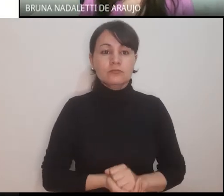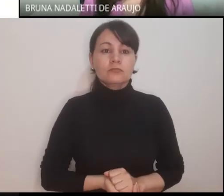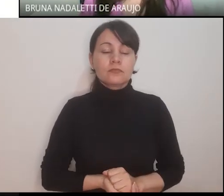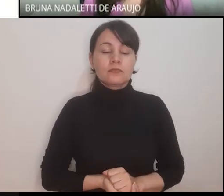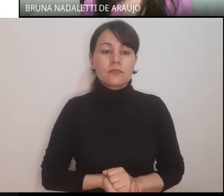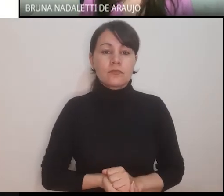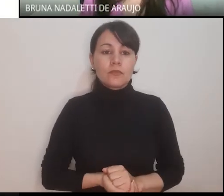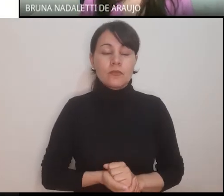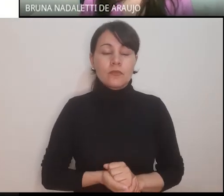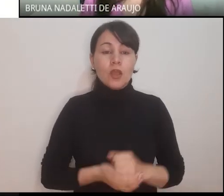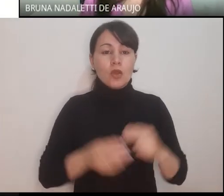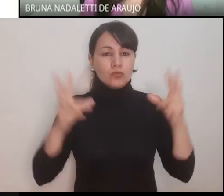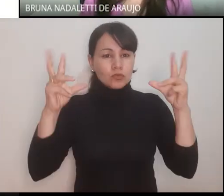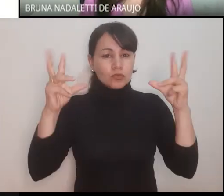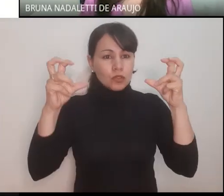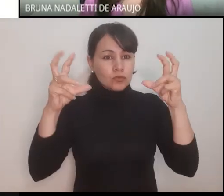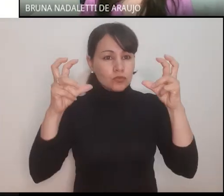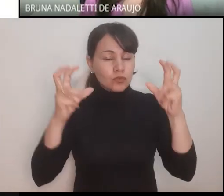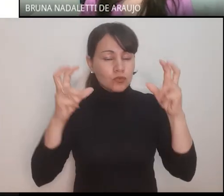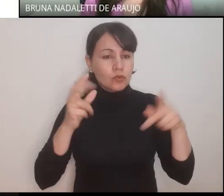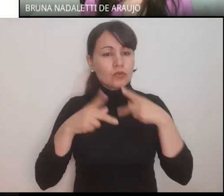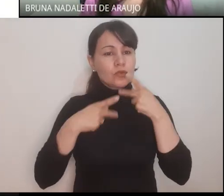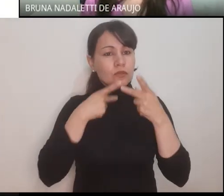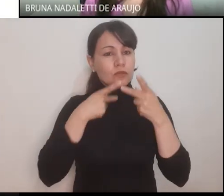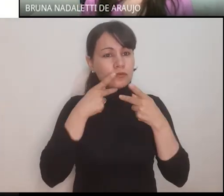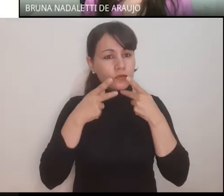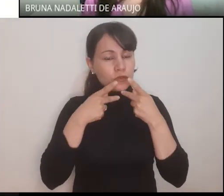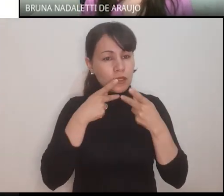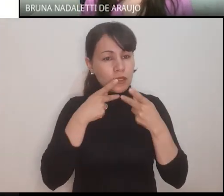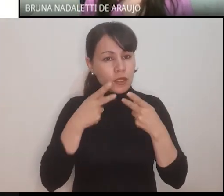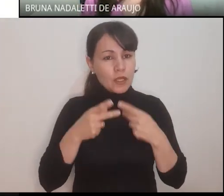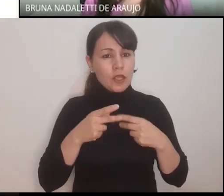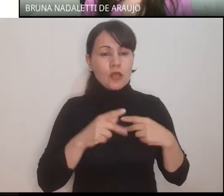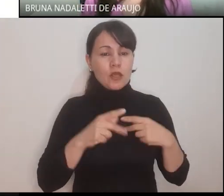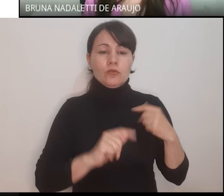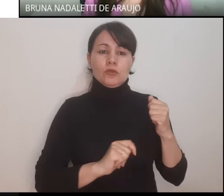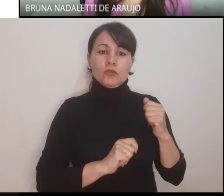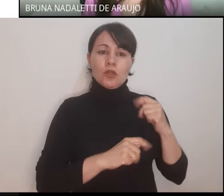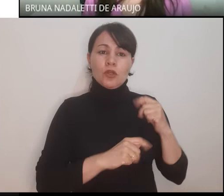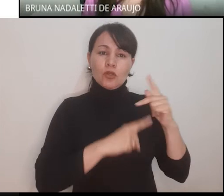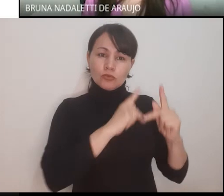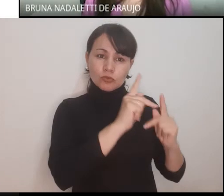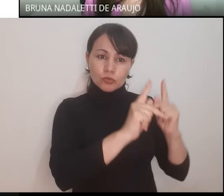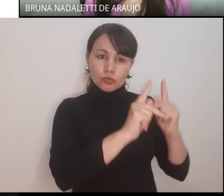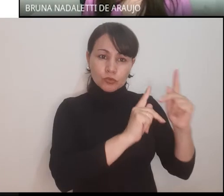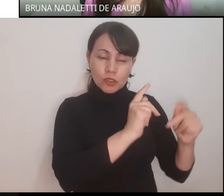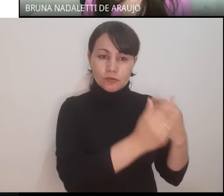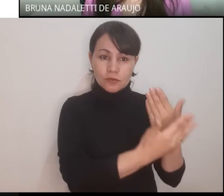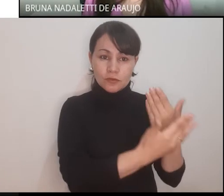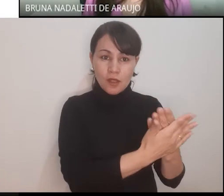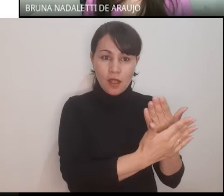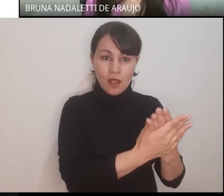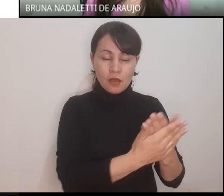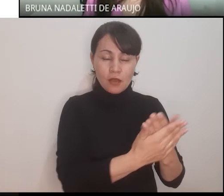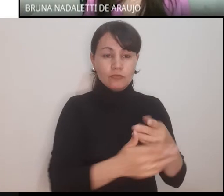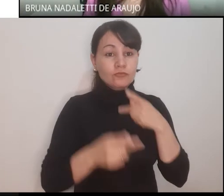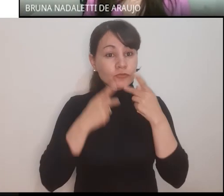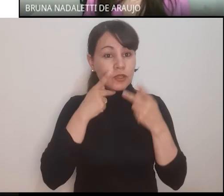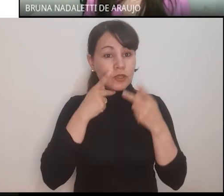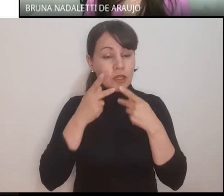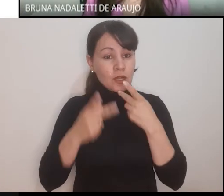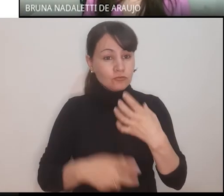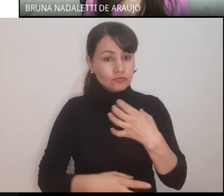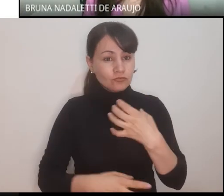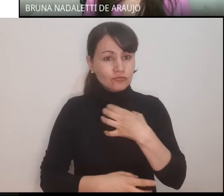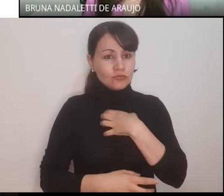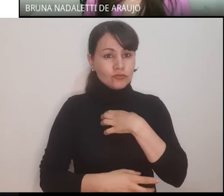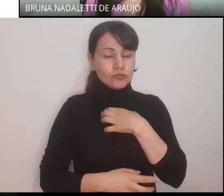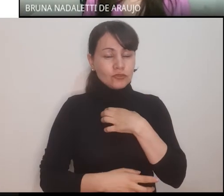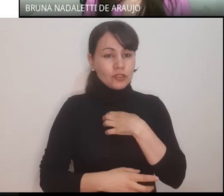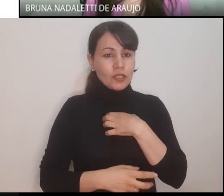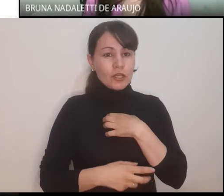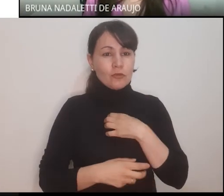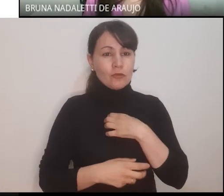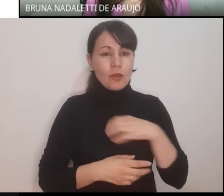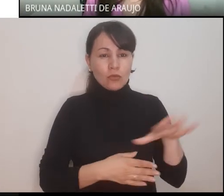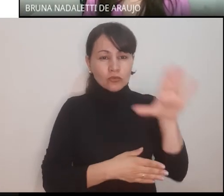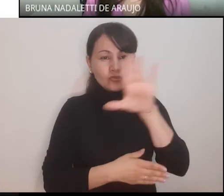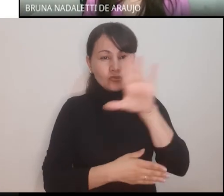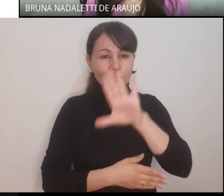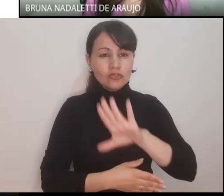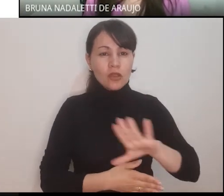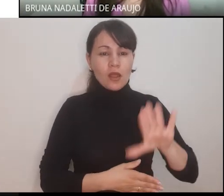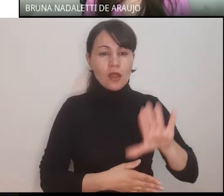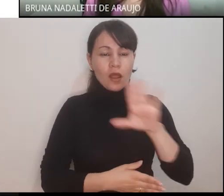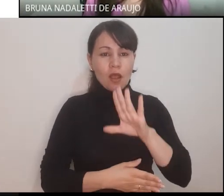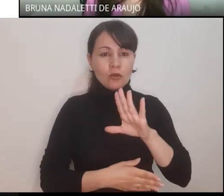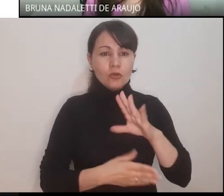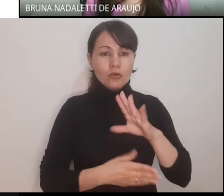Os tópicos que nós iremos abordar no decorrer da nossa aula. Falaremos então de uma forma mais abrangente